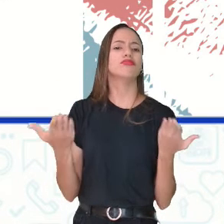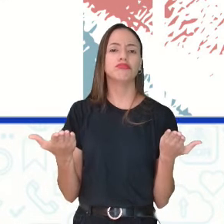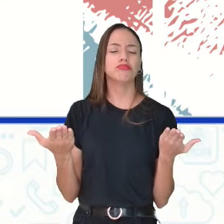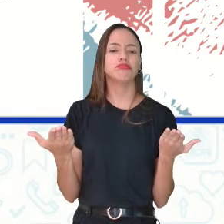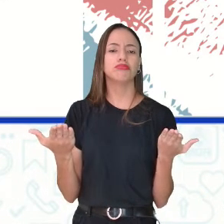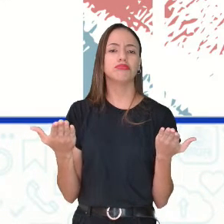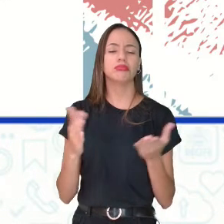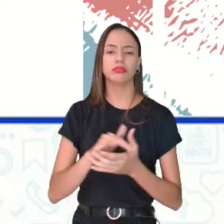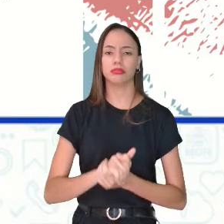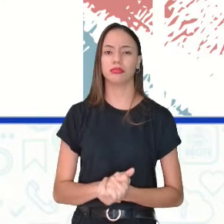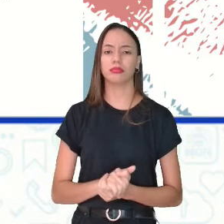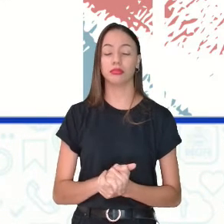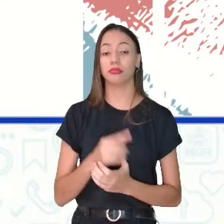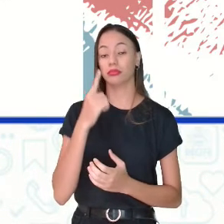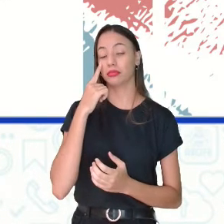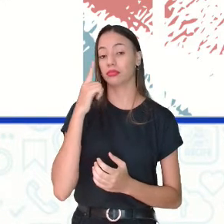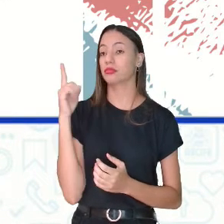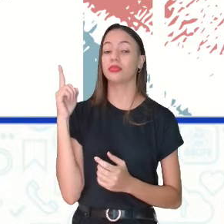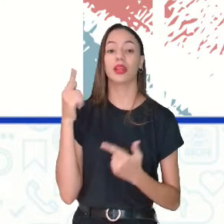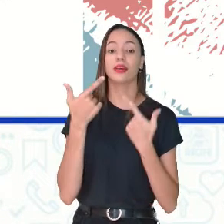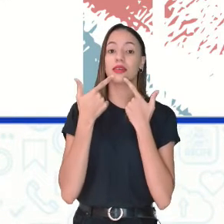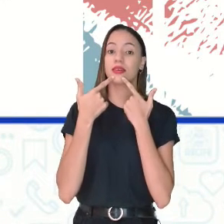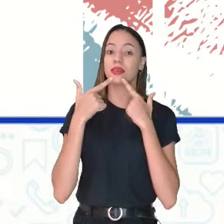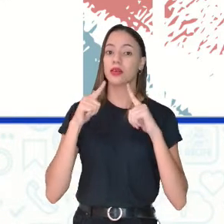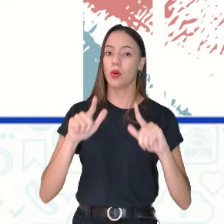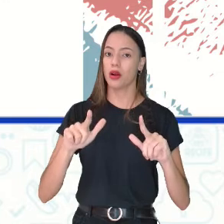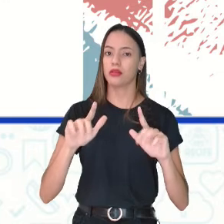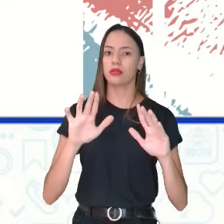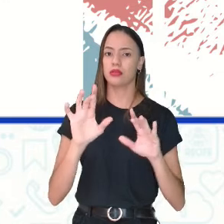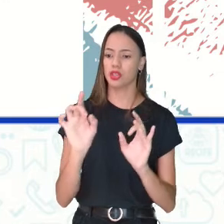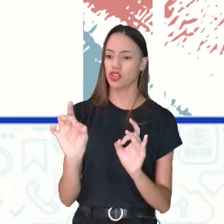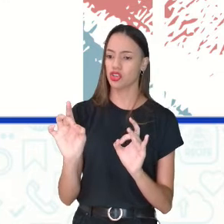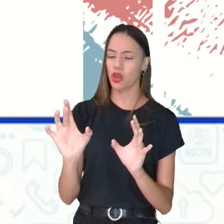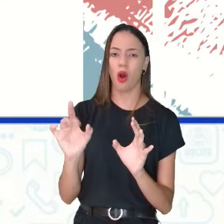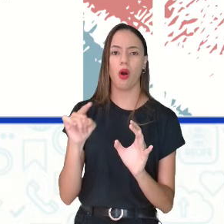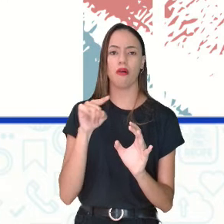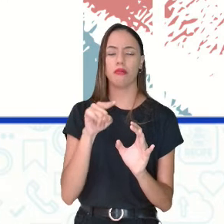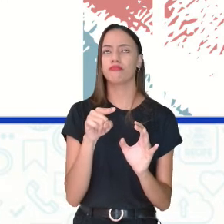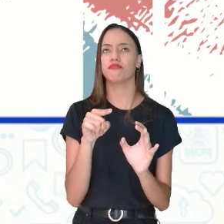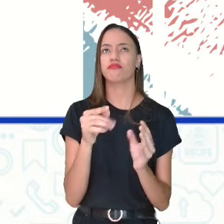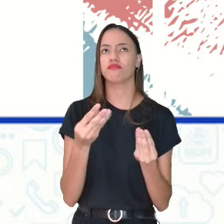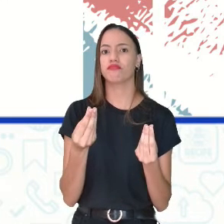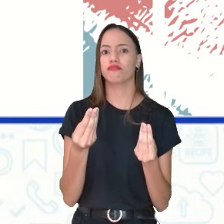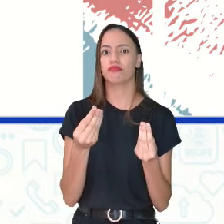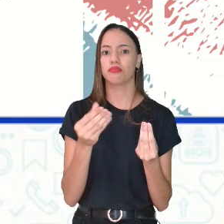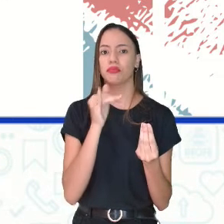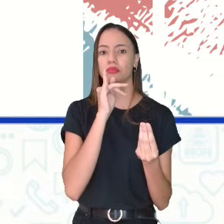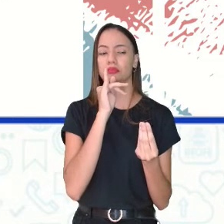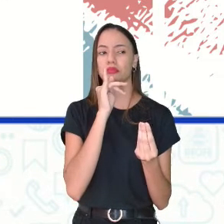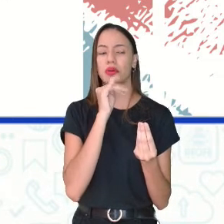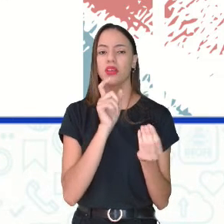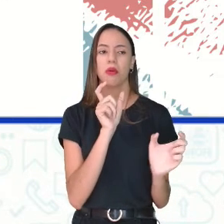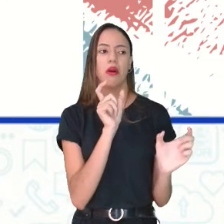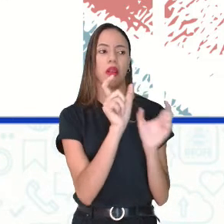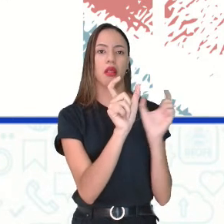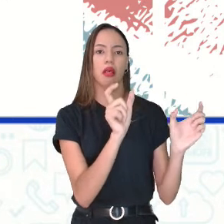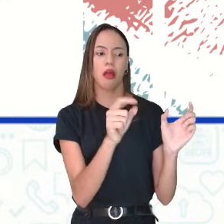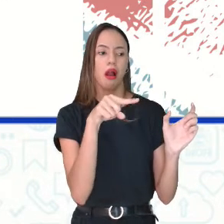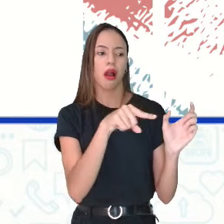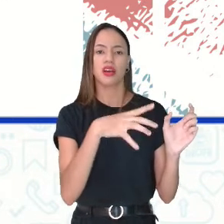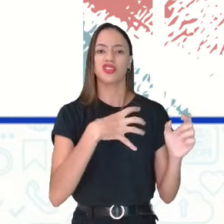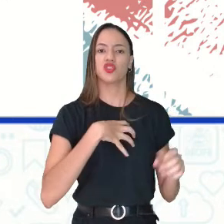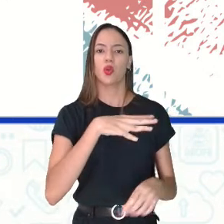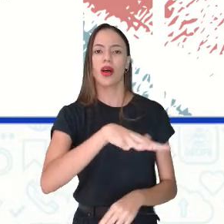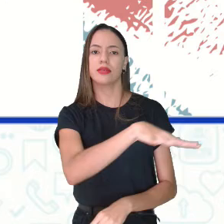Vamos ver? A linguagem não é apenas um instrumento utilizado para nomear coisas e